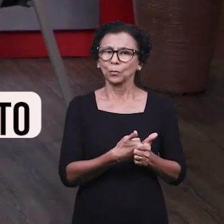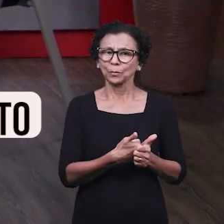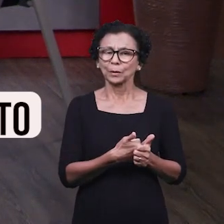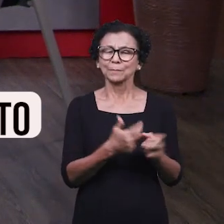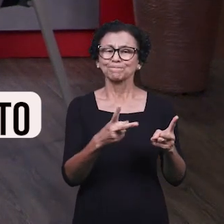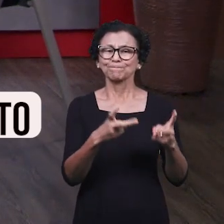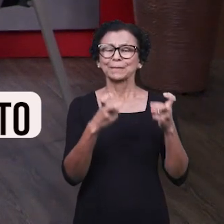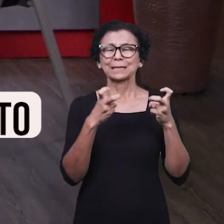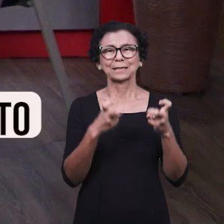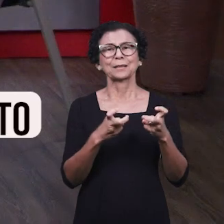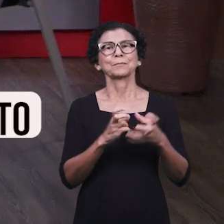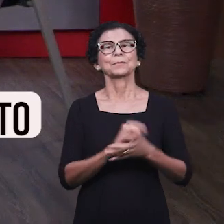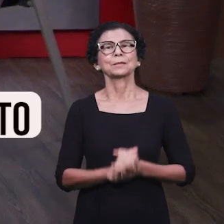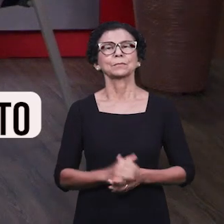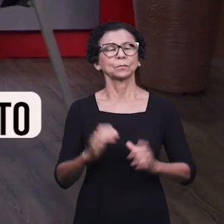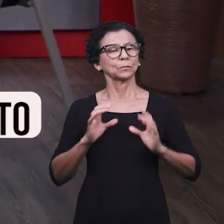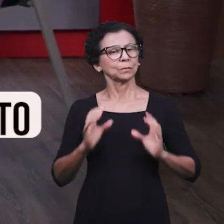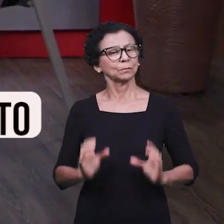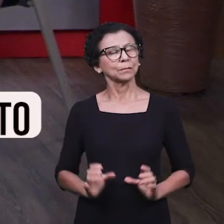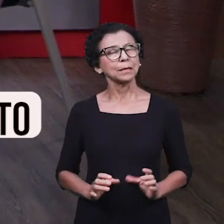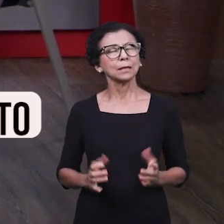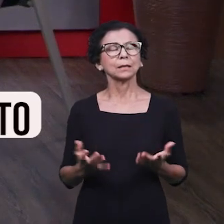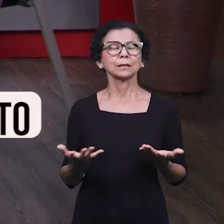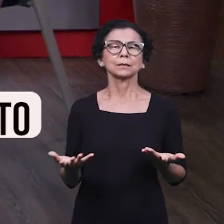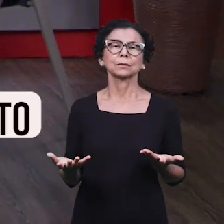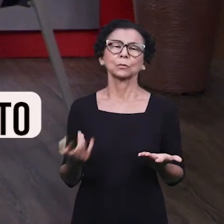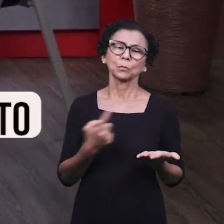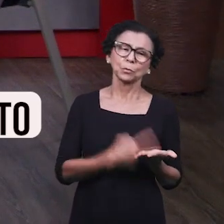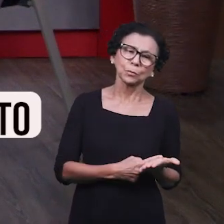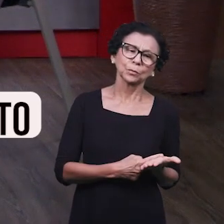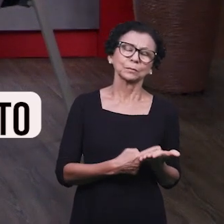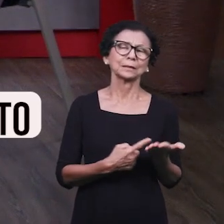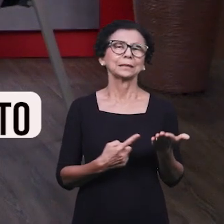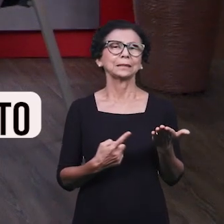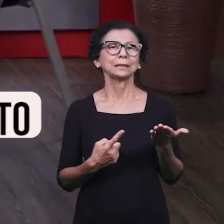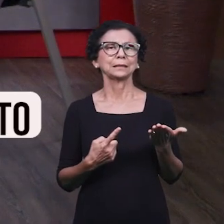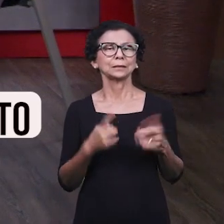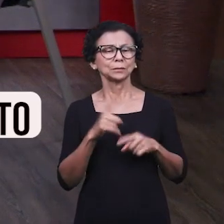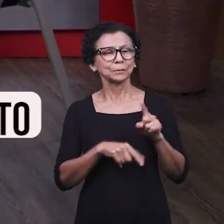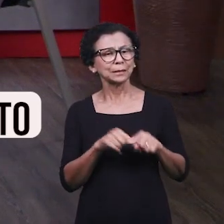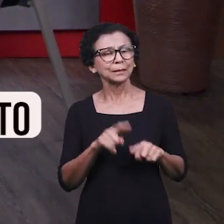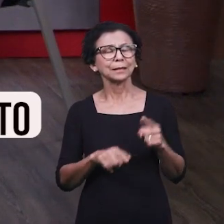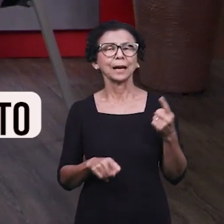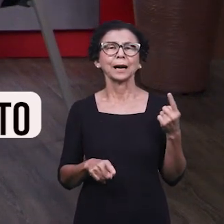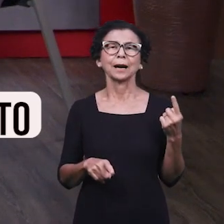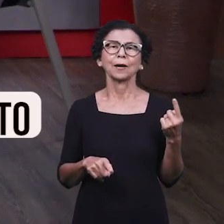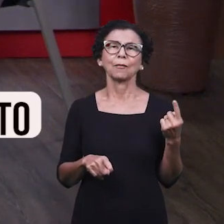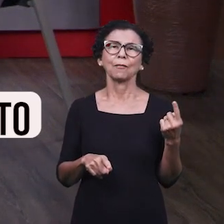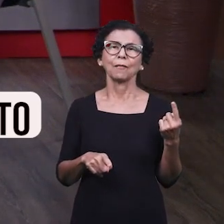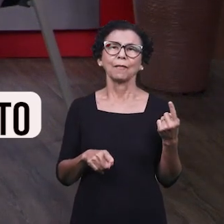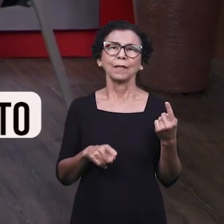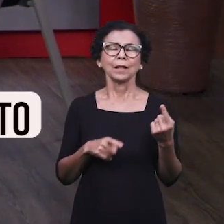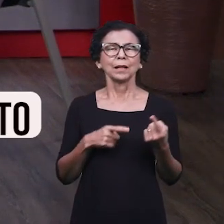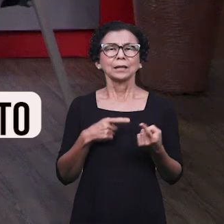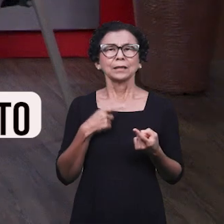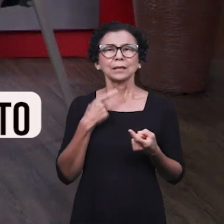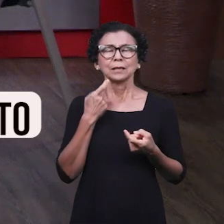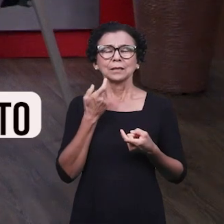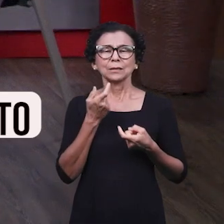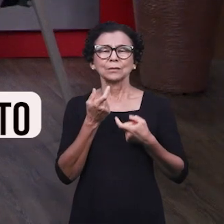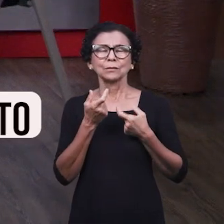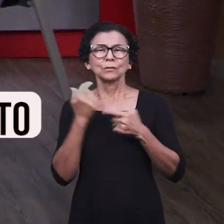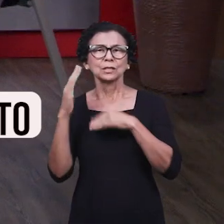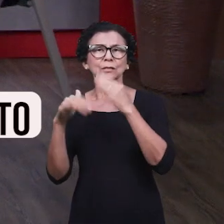apresenta. Comportamento, compromisso, material, a fala do aluno,